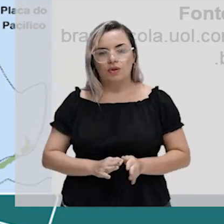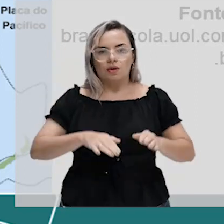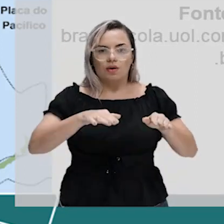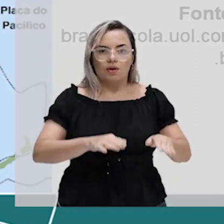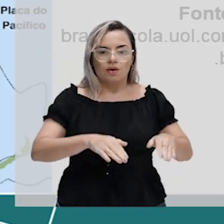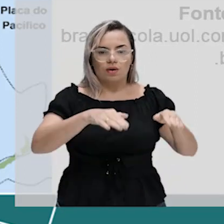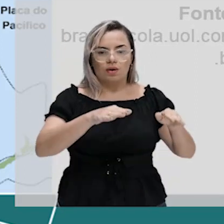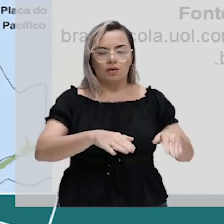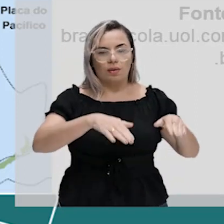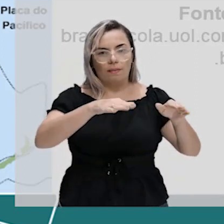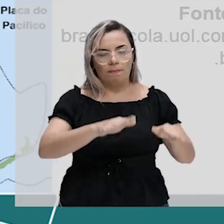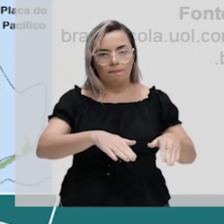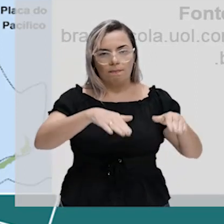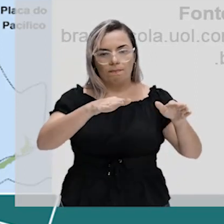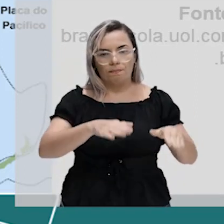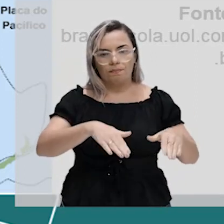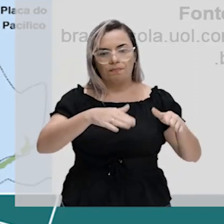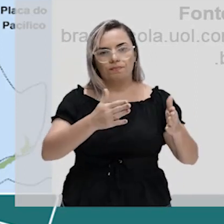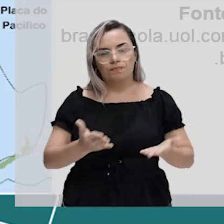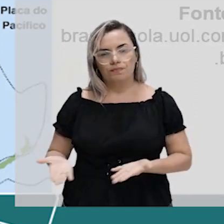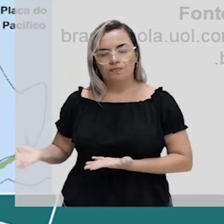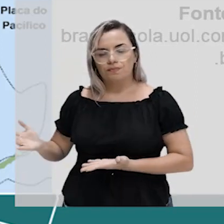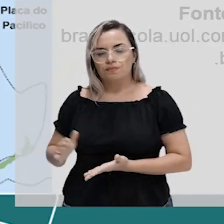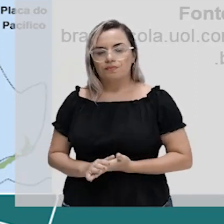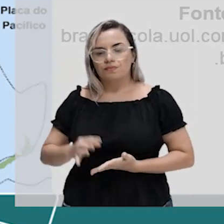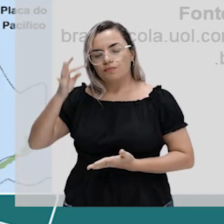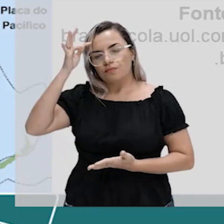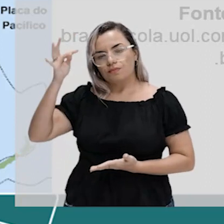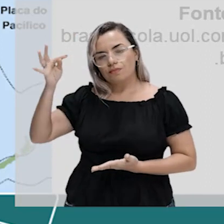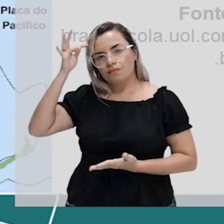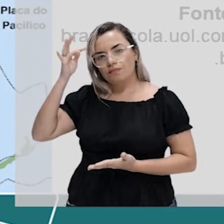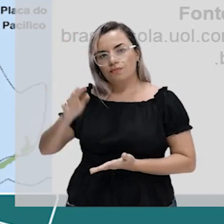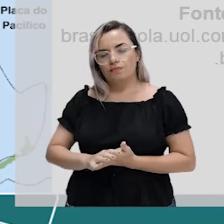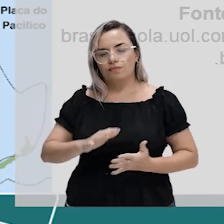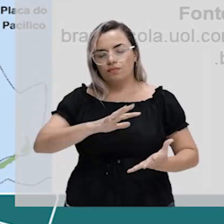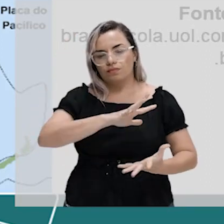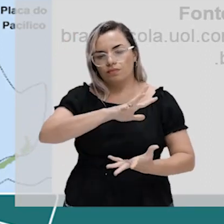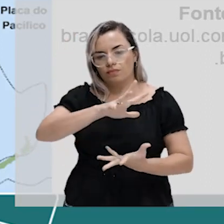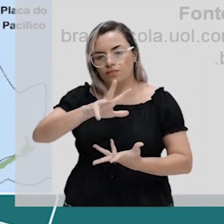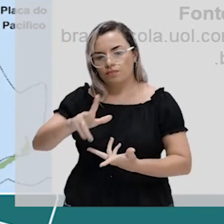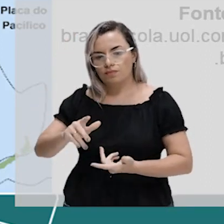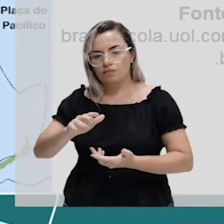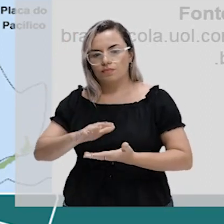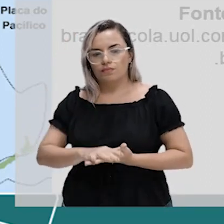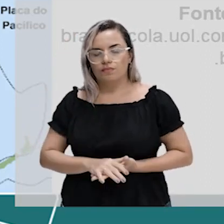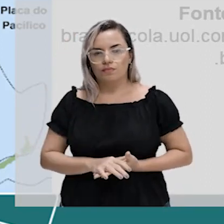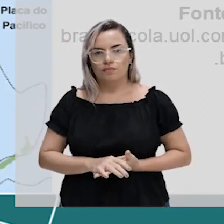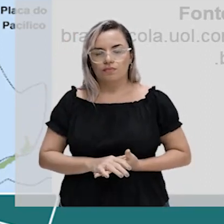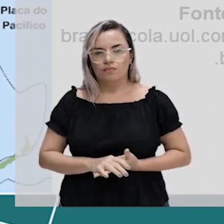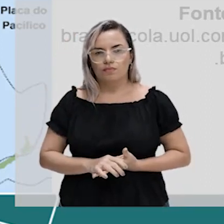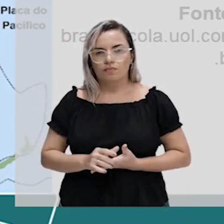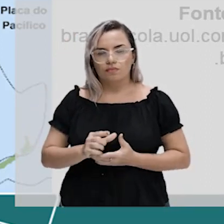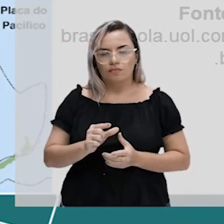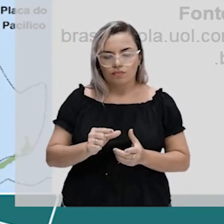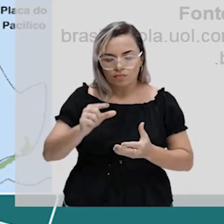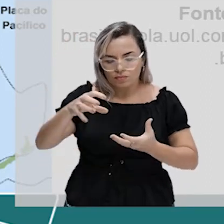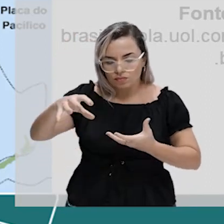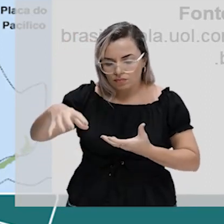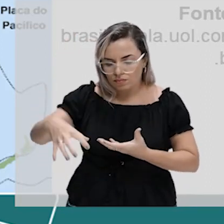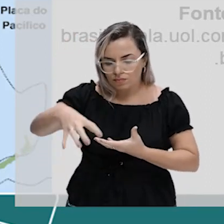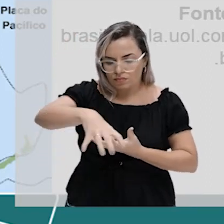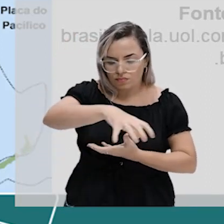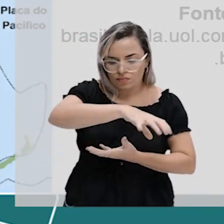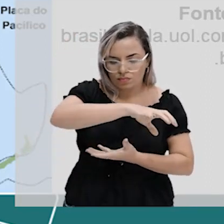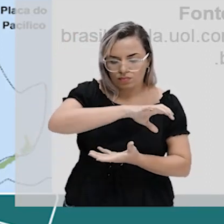tectônicas, tá? Ou tectônica de placas. Essa teoria ela diz que o nosso planeta ele é formado ali de pedaços que se encaixam,